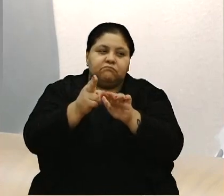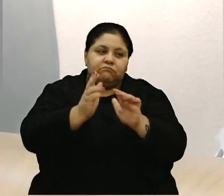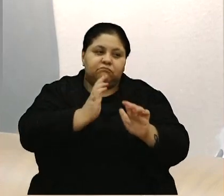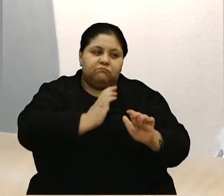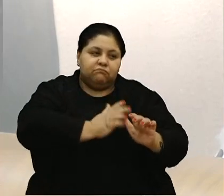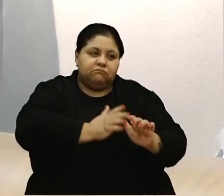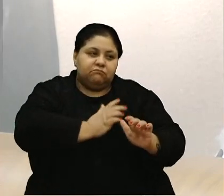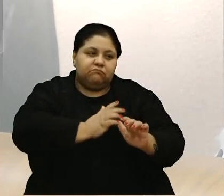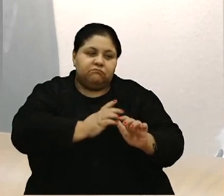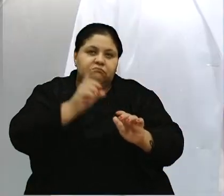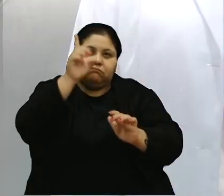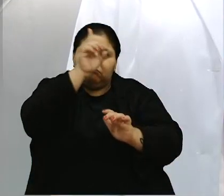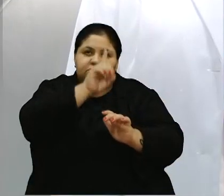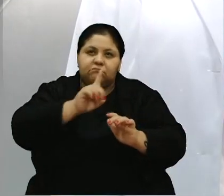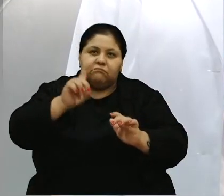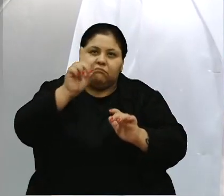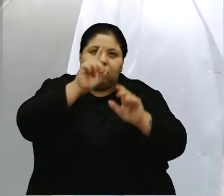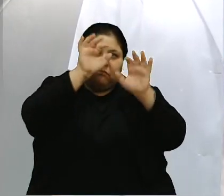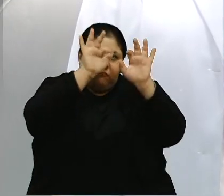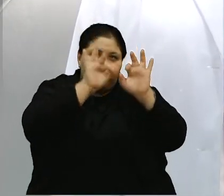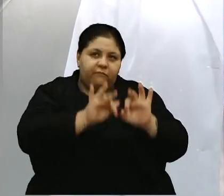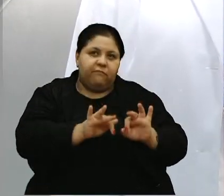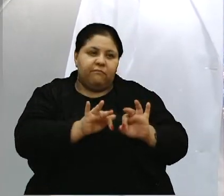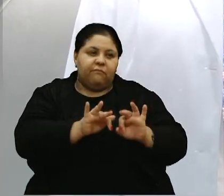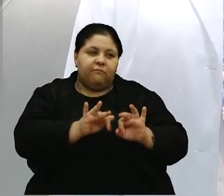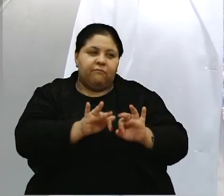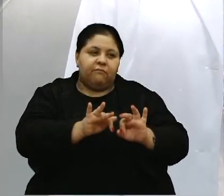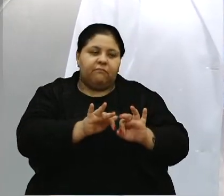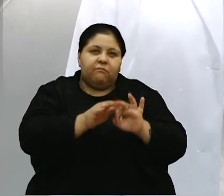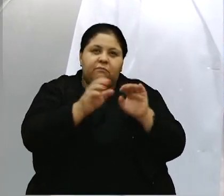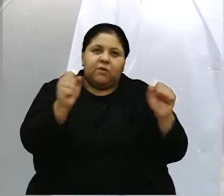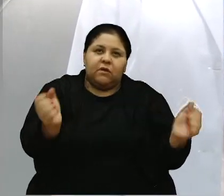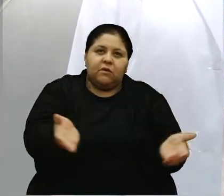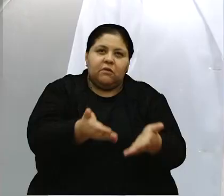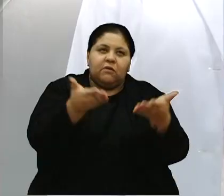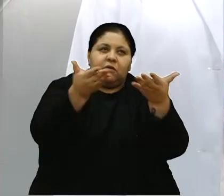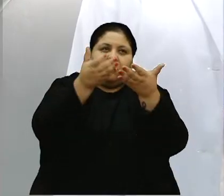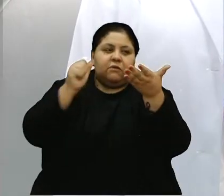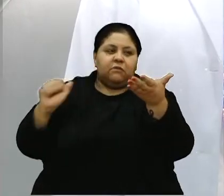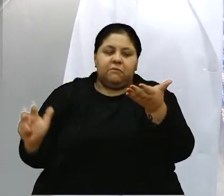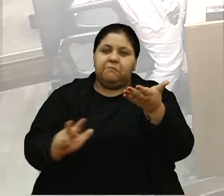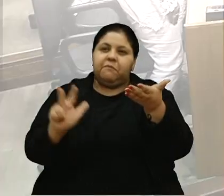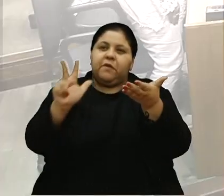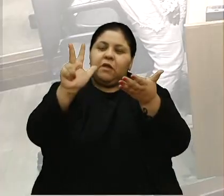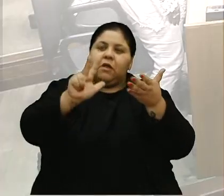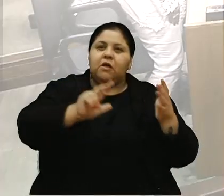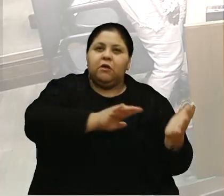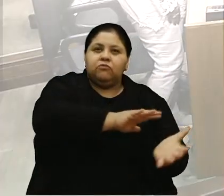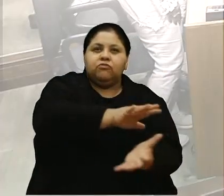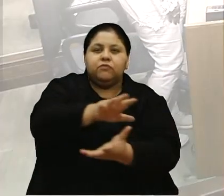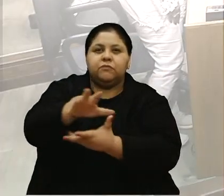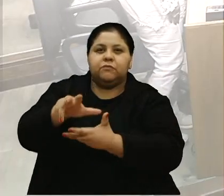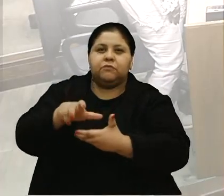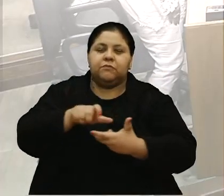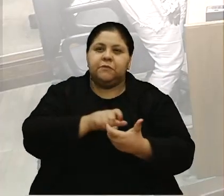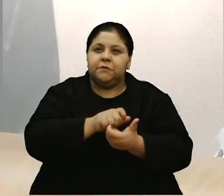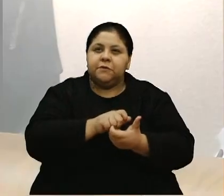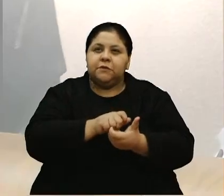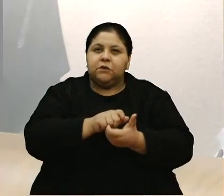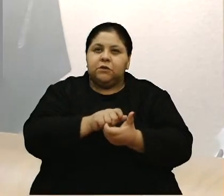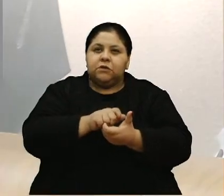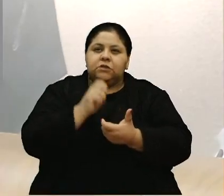seio divino se encerra, a exaltar o valor desta terra, de